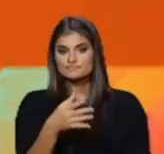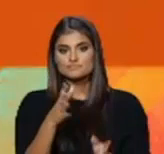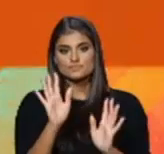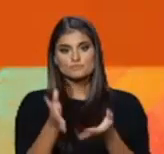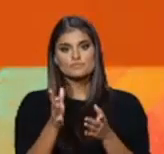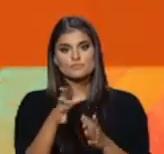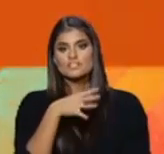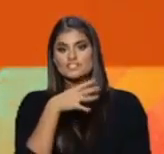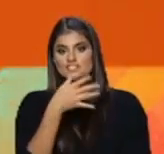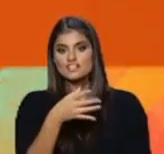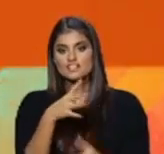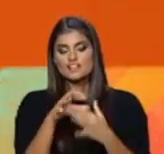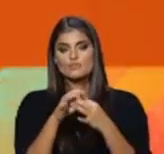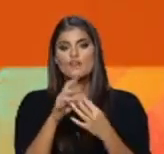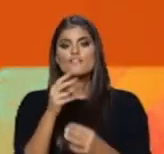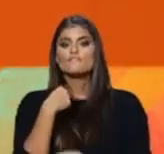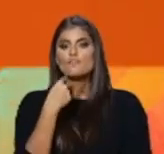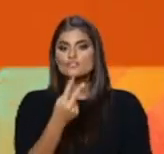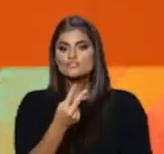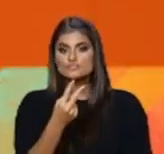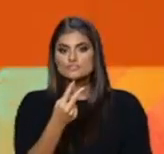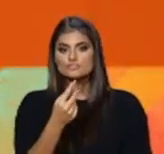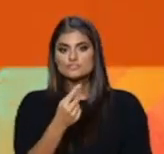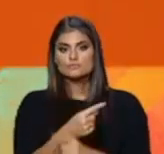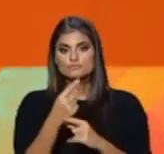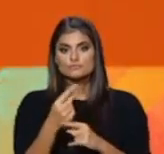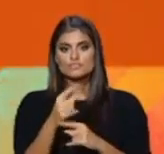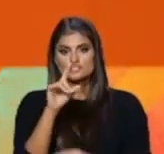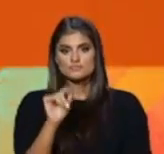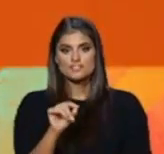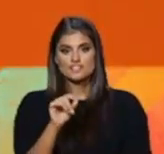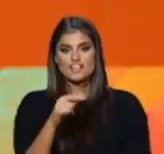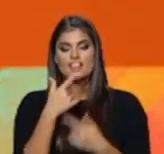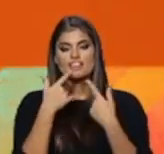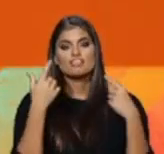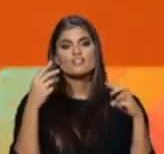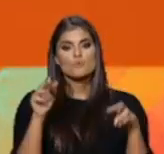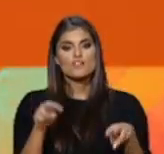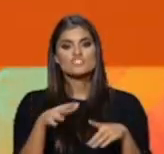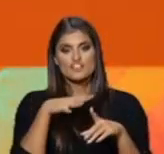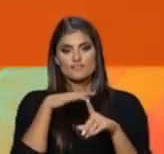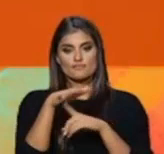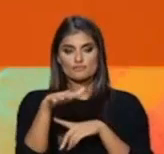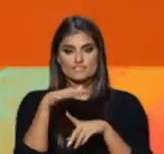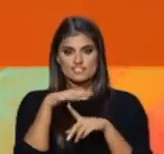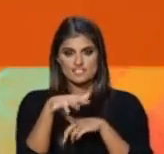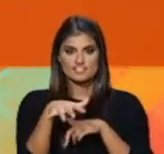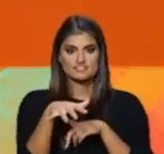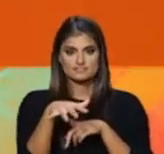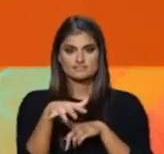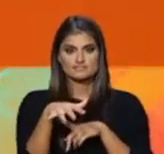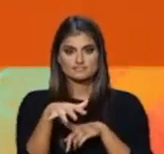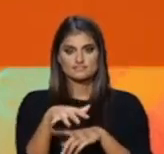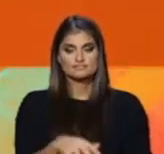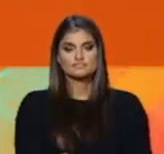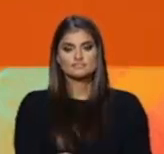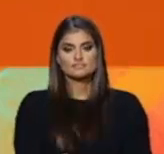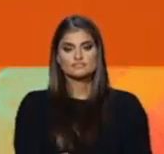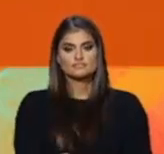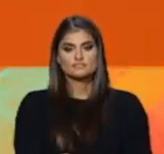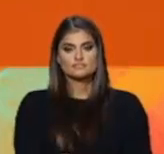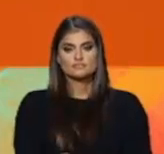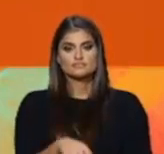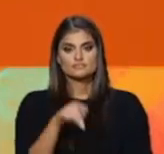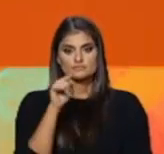Não precisamos de dizer muito acerca dos timbres. Porque também a própria linguagem influencia o timbre. E